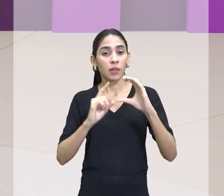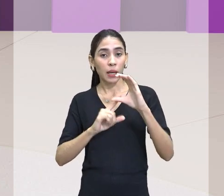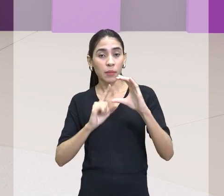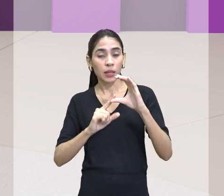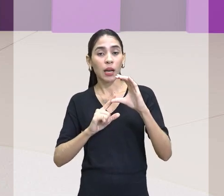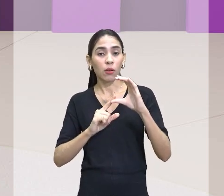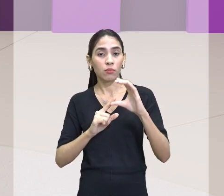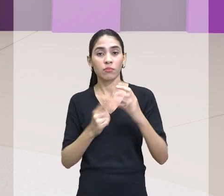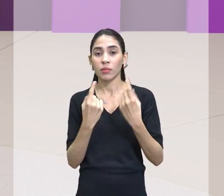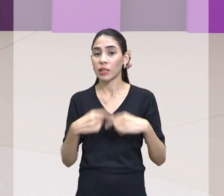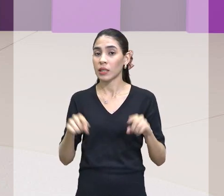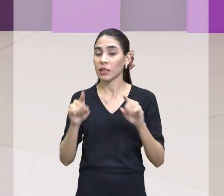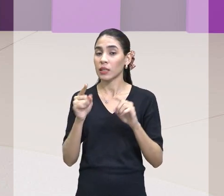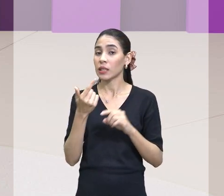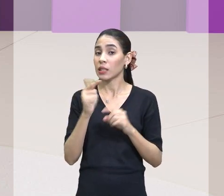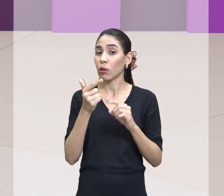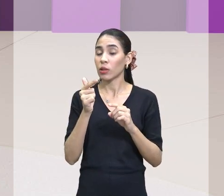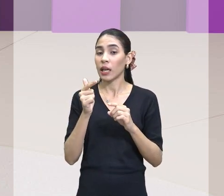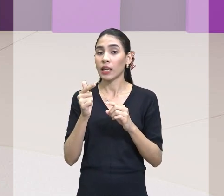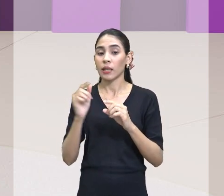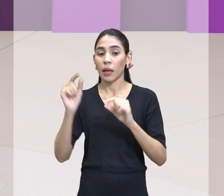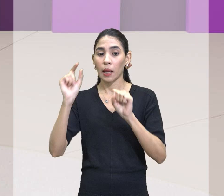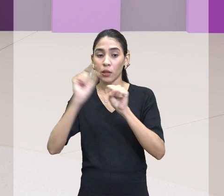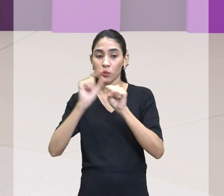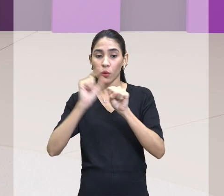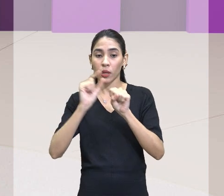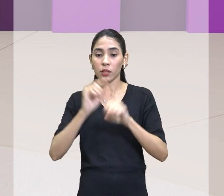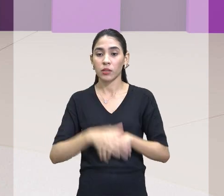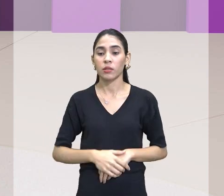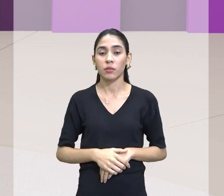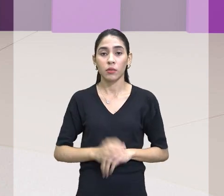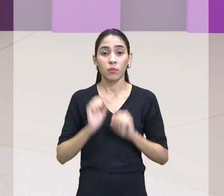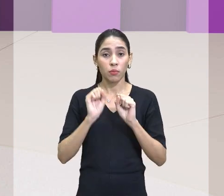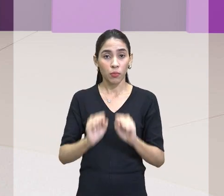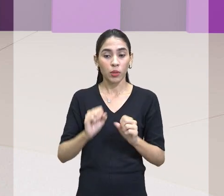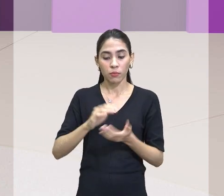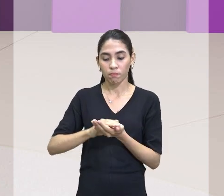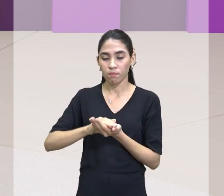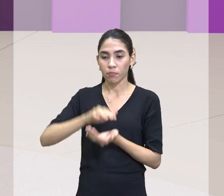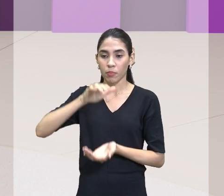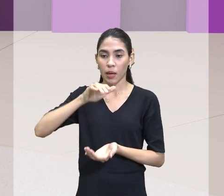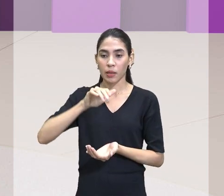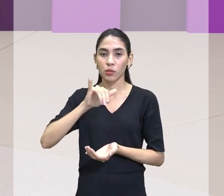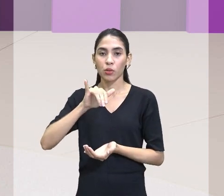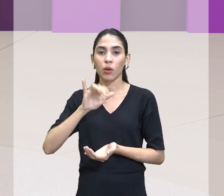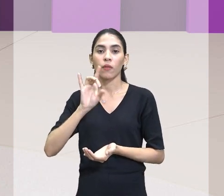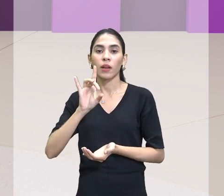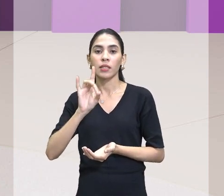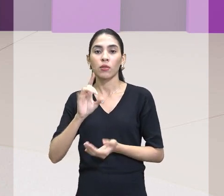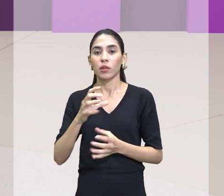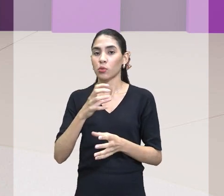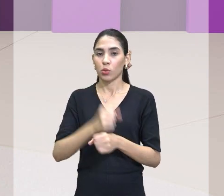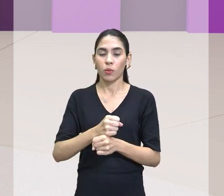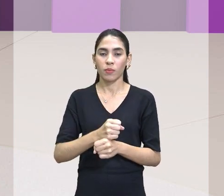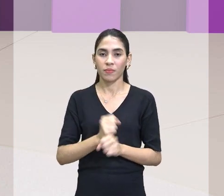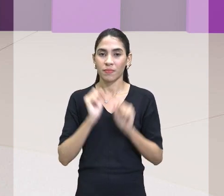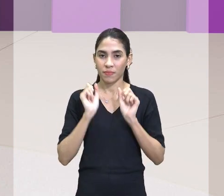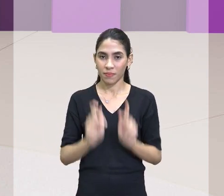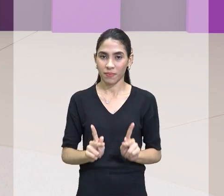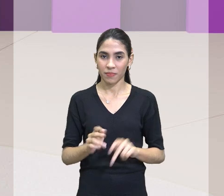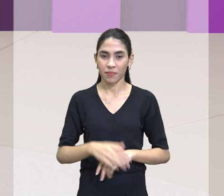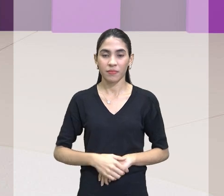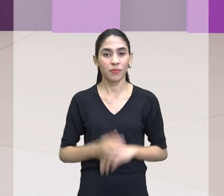expoente. Você vai fazer uma multiplicação direta e para calcular o montante, você vai apenas fazer essa soma. Tá